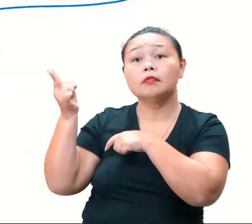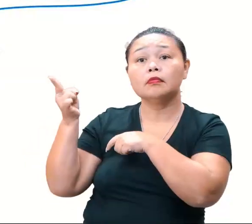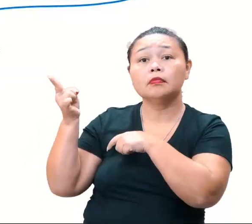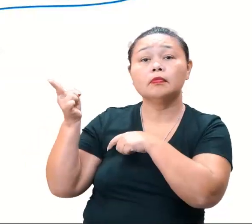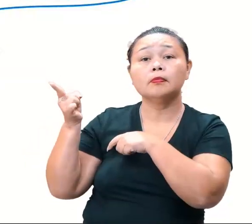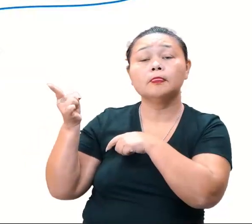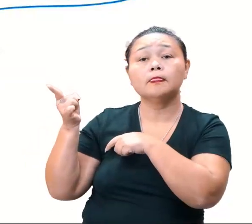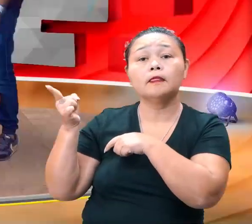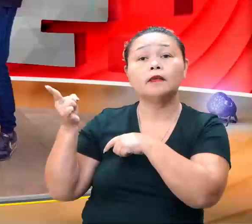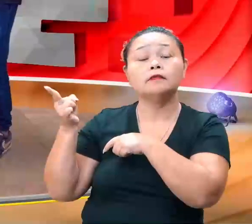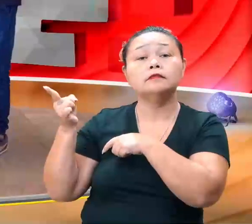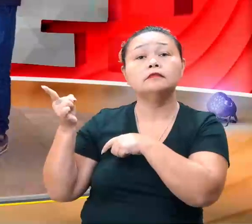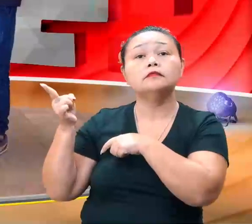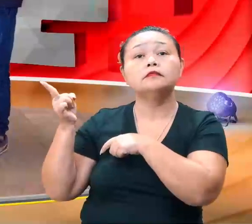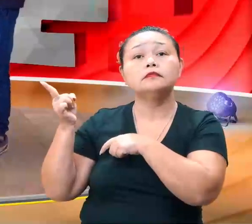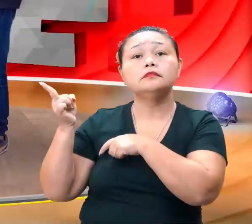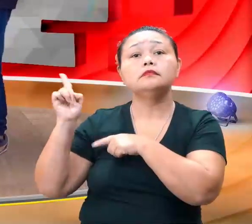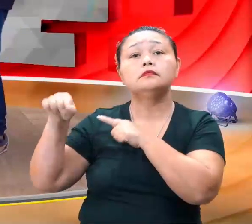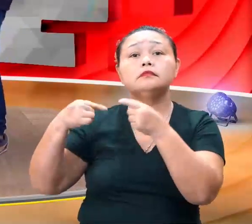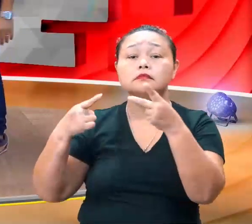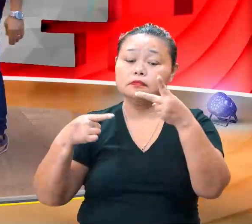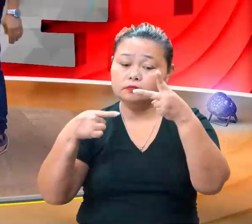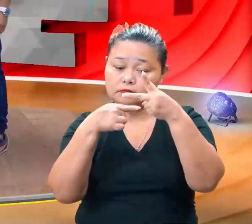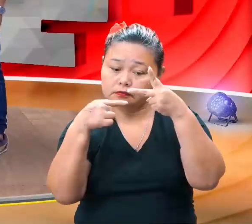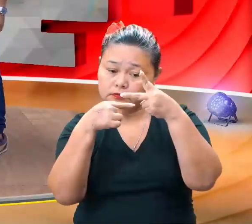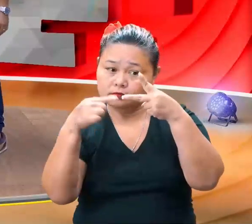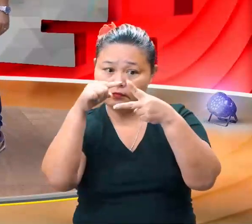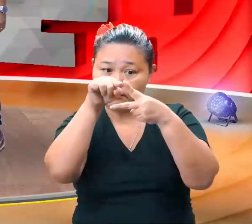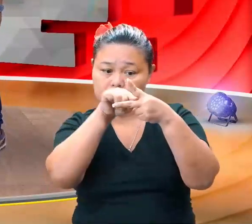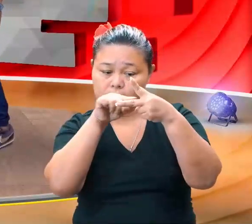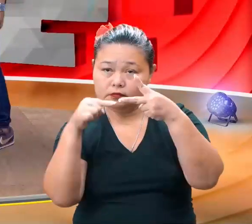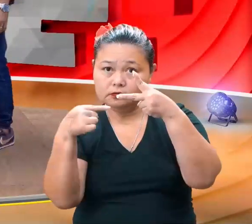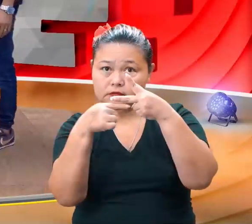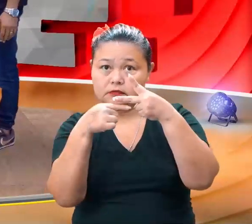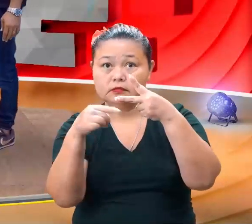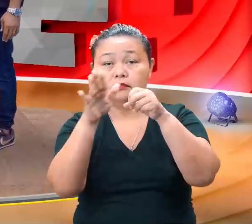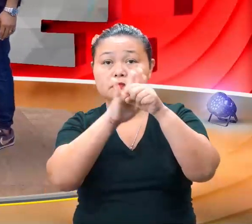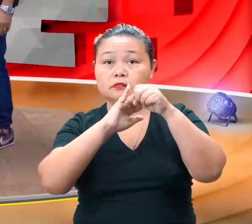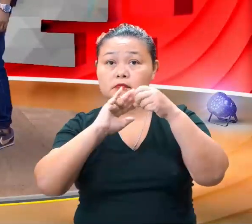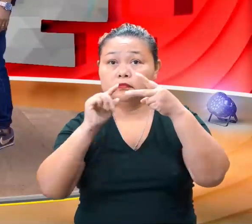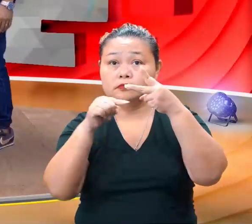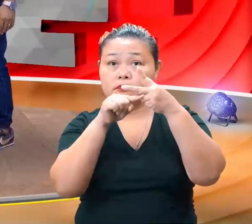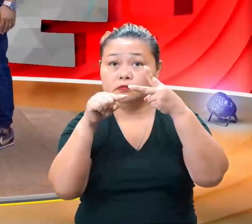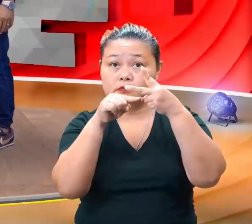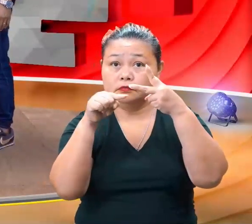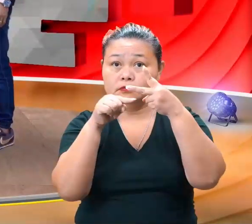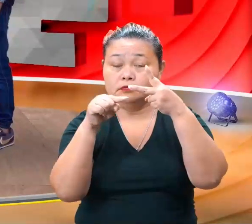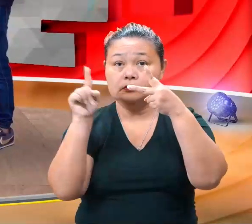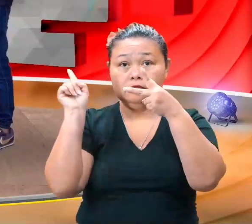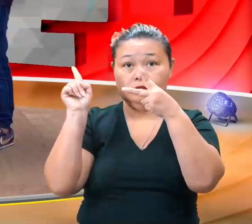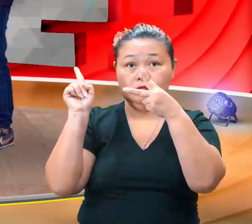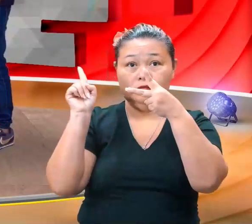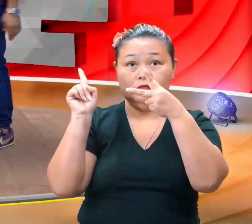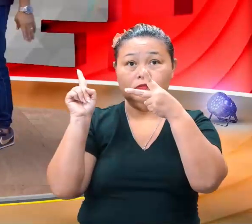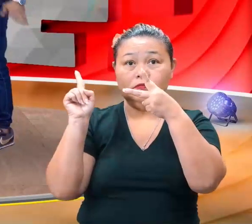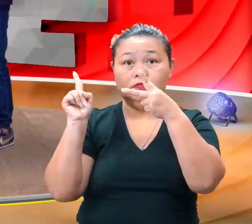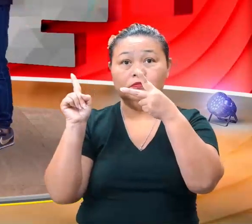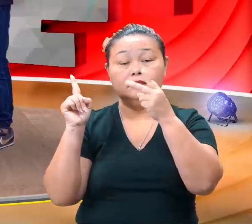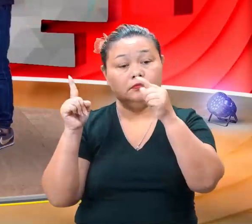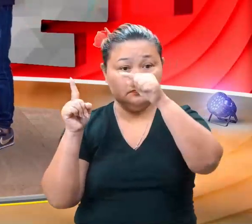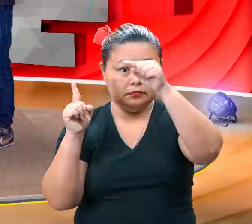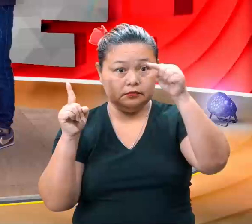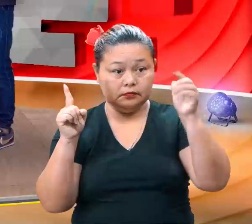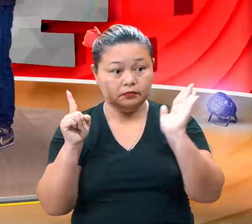Então, olha lá, sinal de maior ou igual, né? Lá, bolinha fechada, certo? Bolinha fechada, colchete virado para dentro.